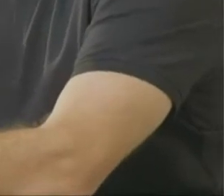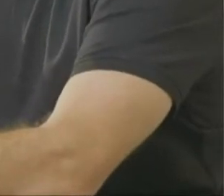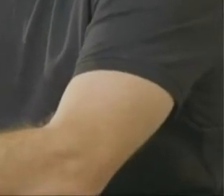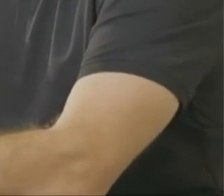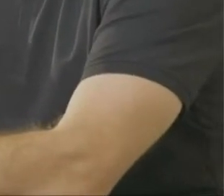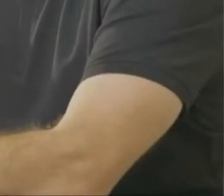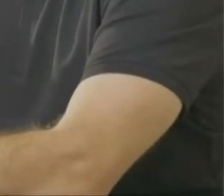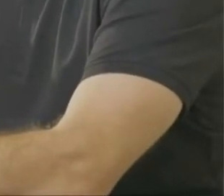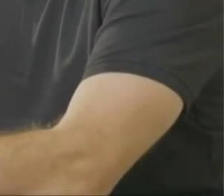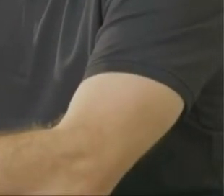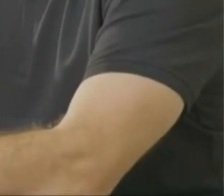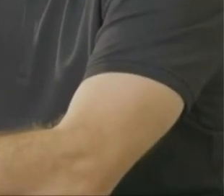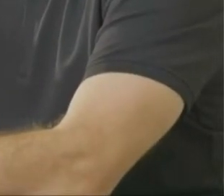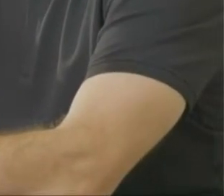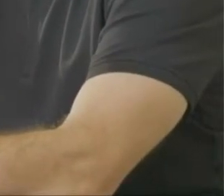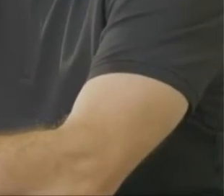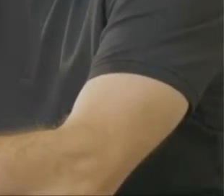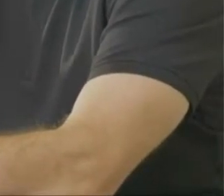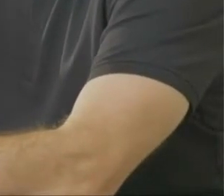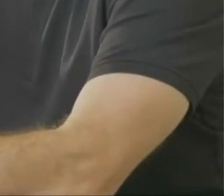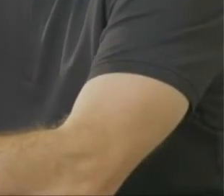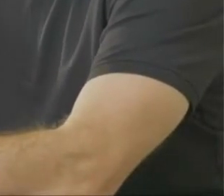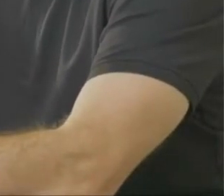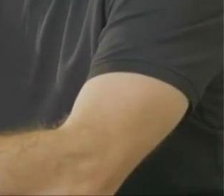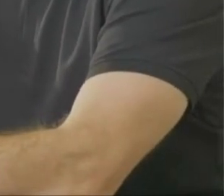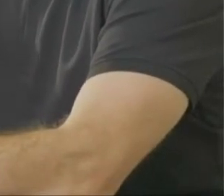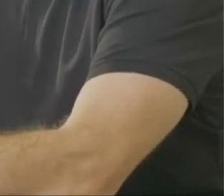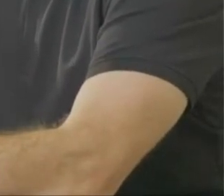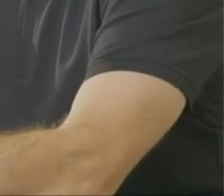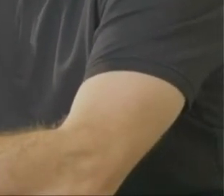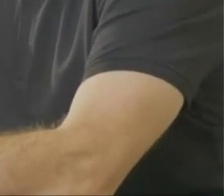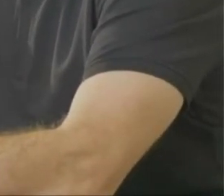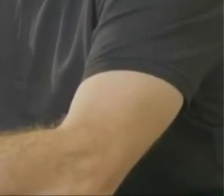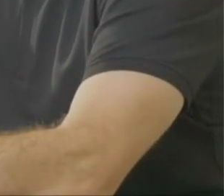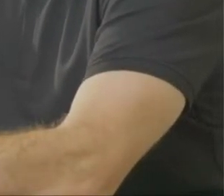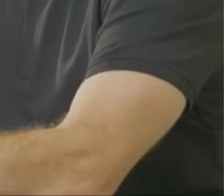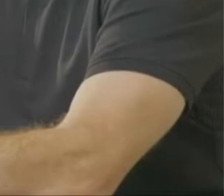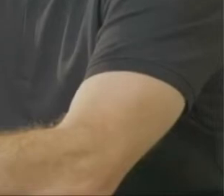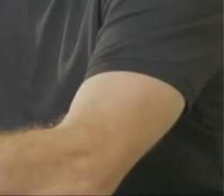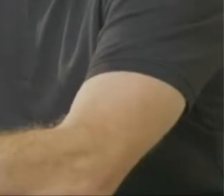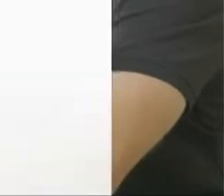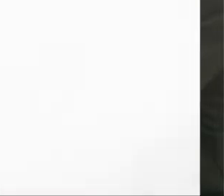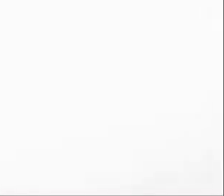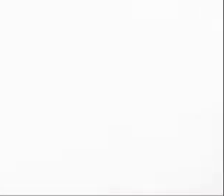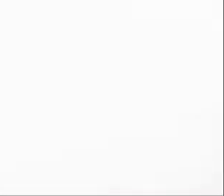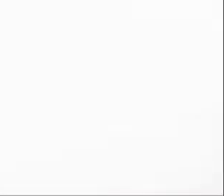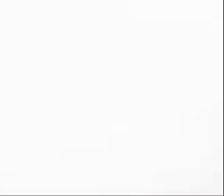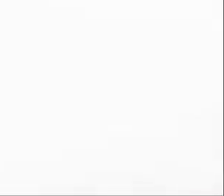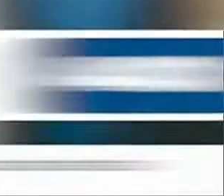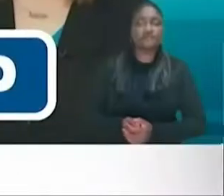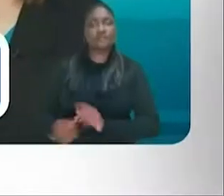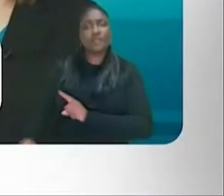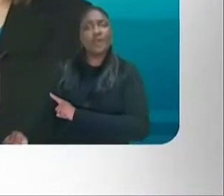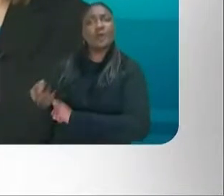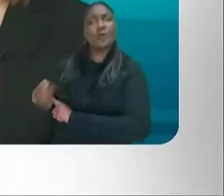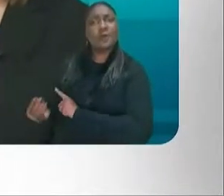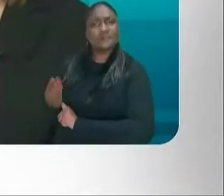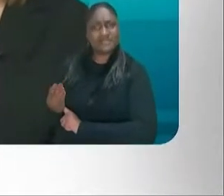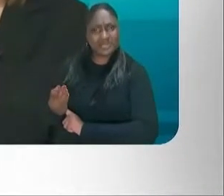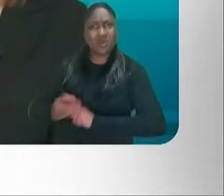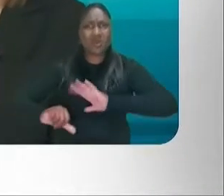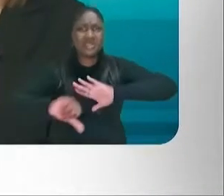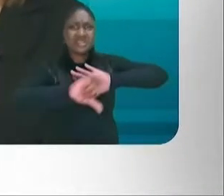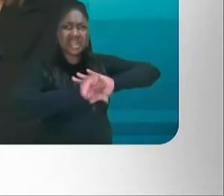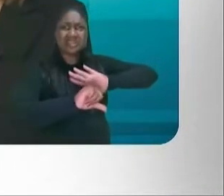Pessoal, nada de mudar sua ideologia. Vamos melhorar a sua vida. Conheça os nossos candidatos e candidatas. Se a corrupção